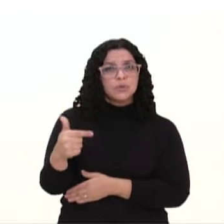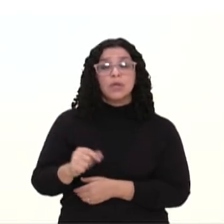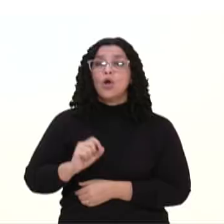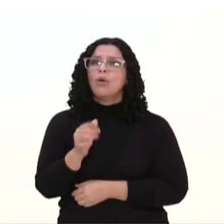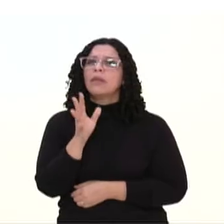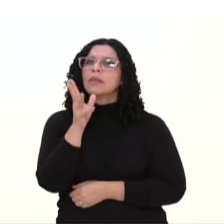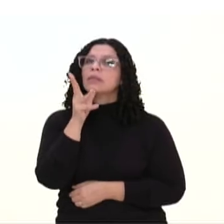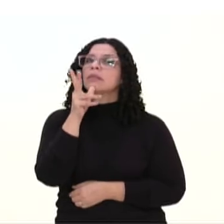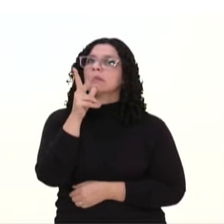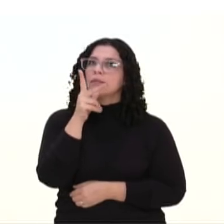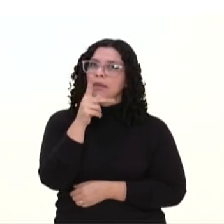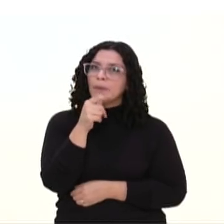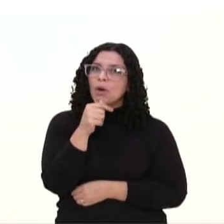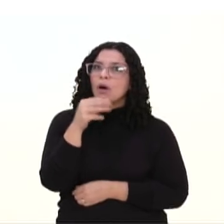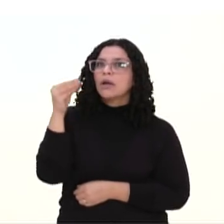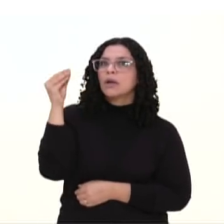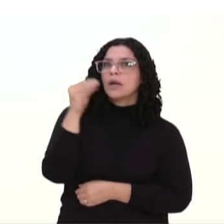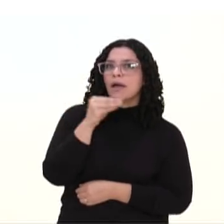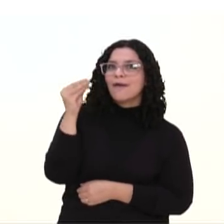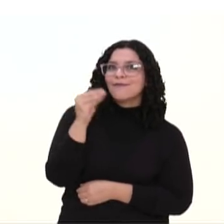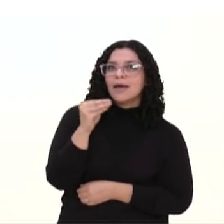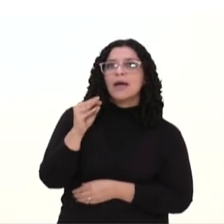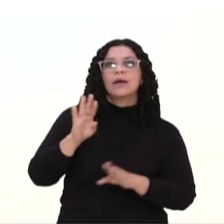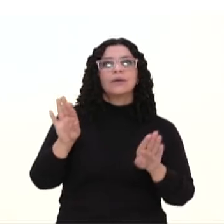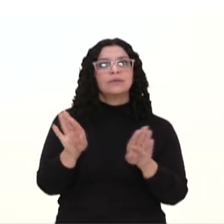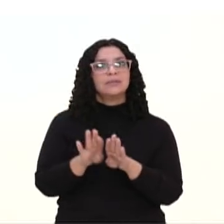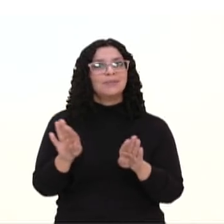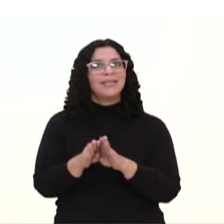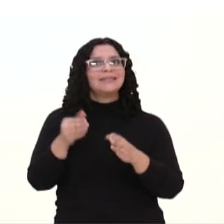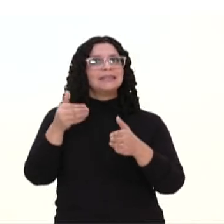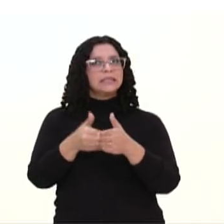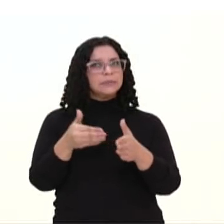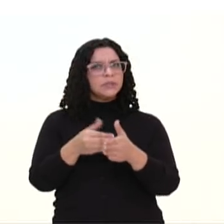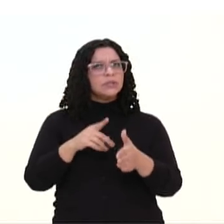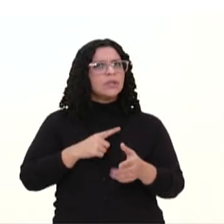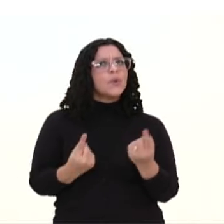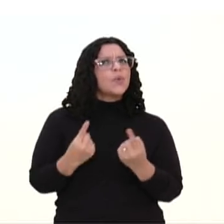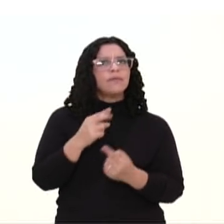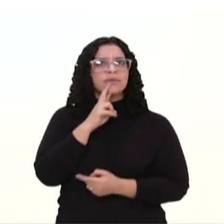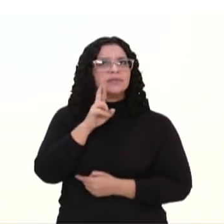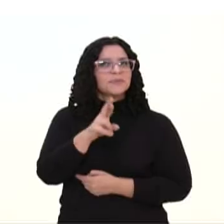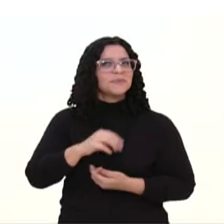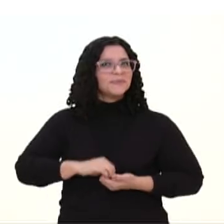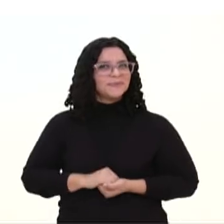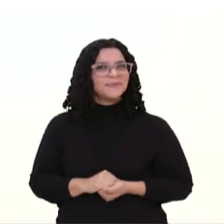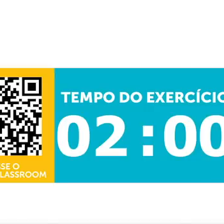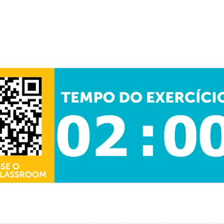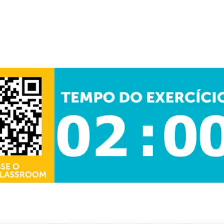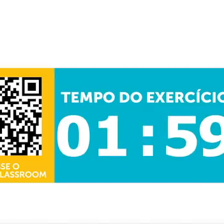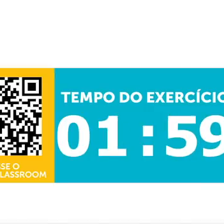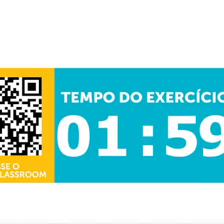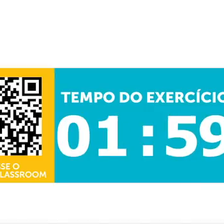ou lentos, frágeis e muito limitados? Com vocês.